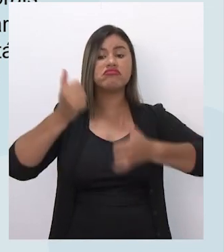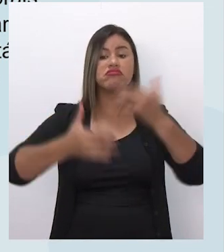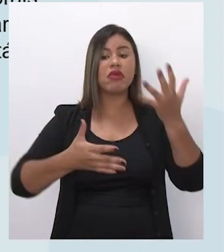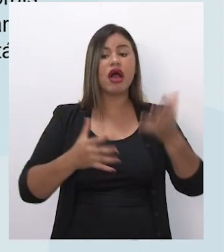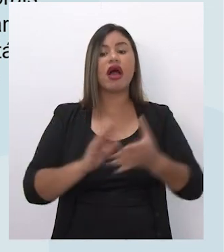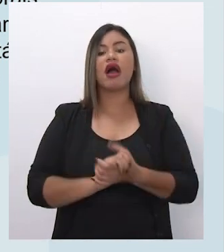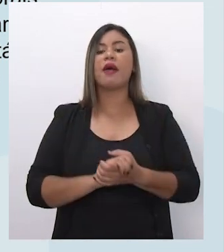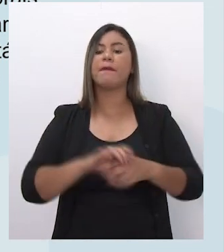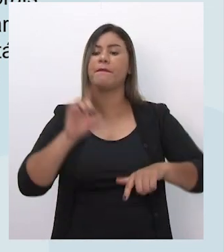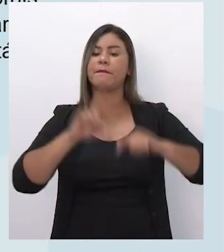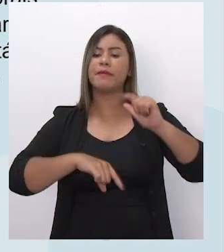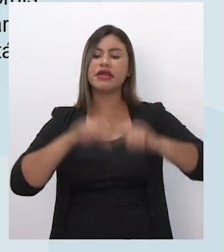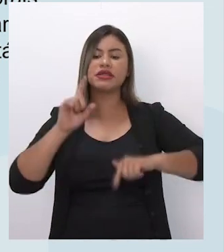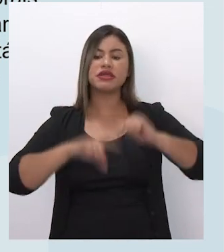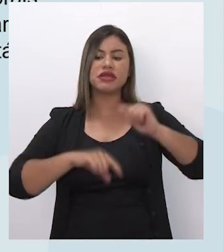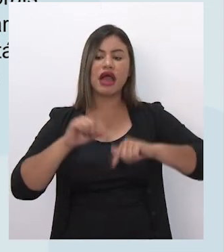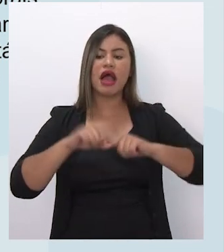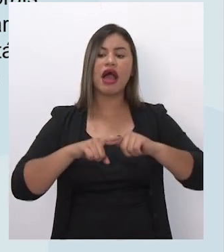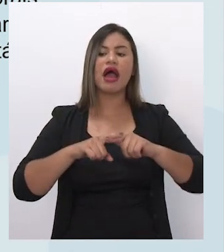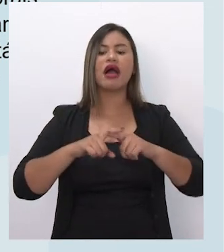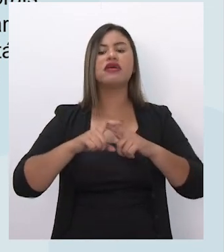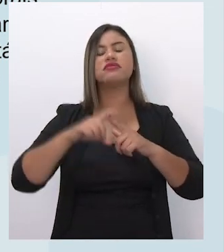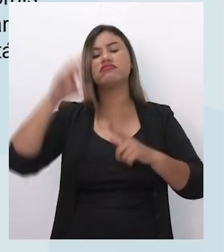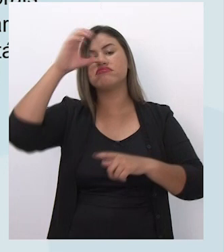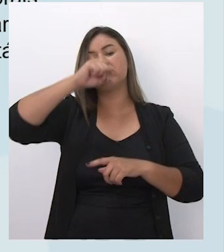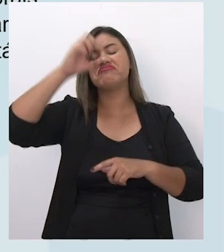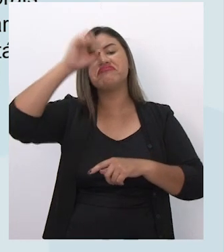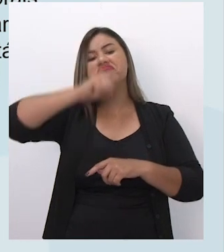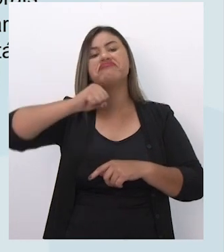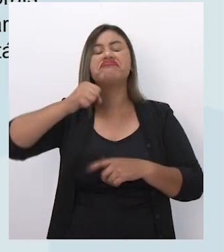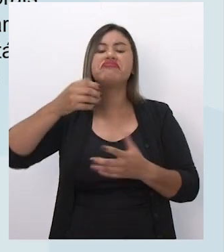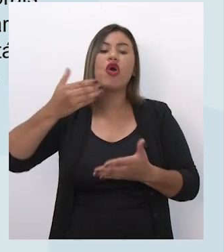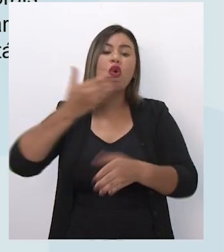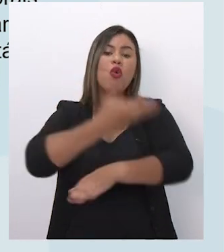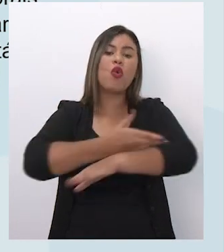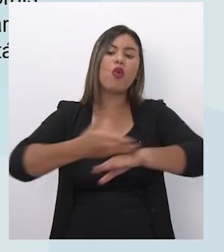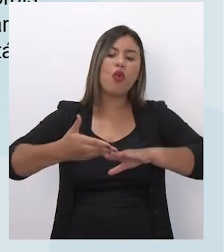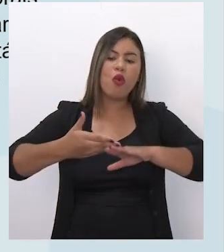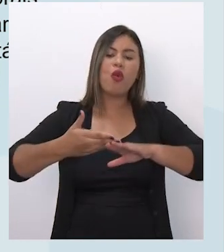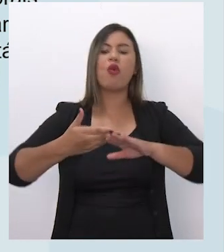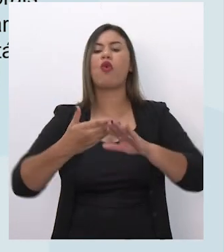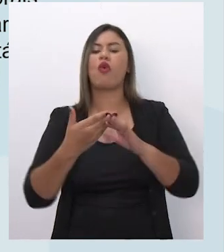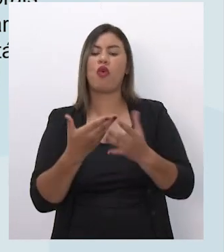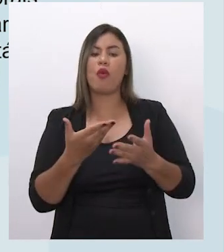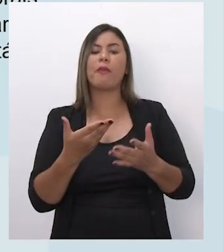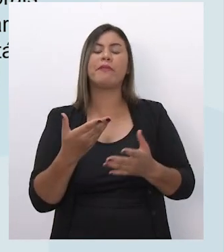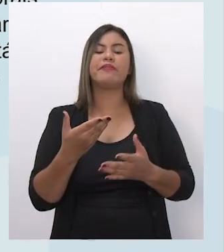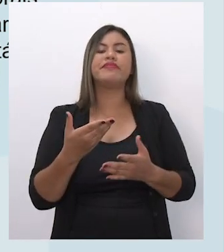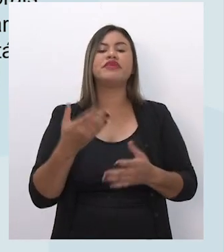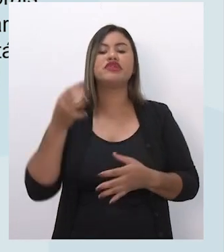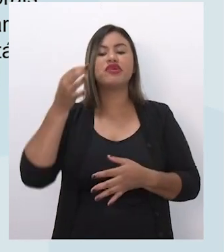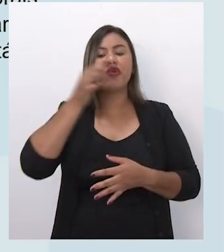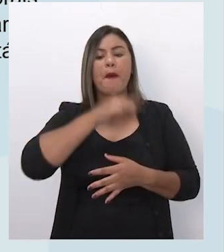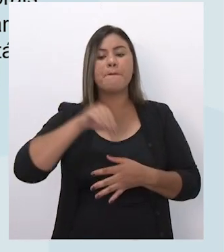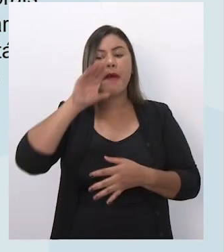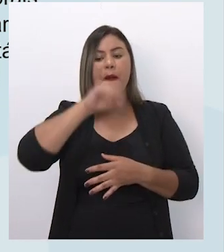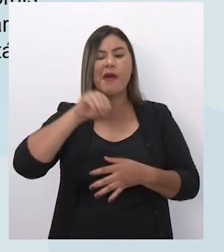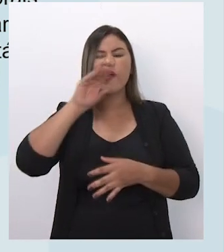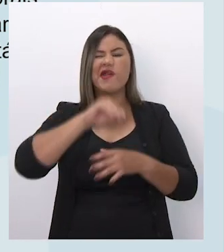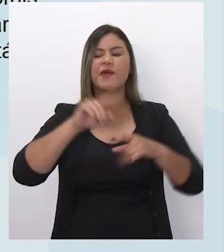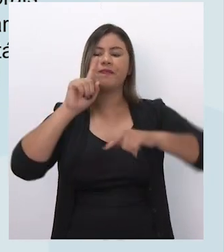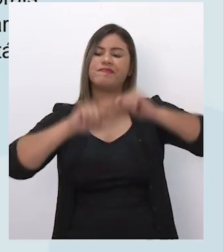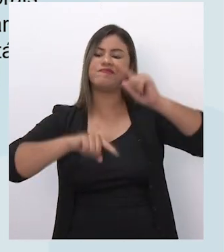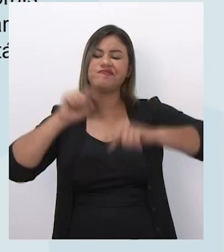saberes populares, tradição oral, e ainda materiais, objetos, né, de construções, indumentária,